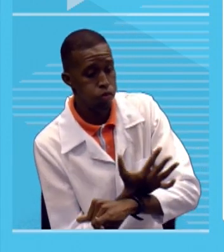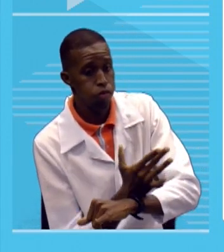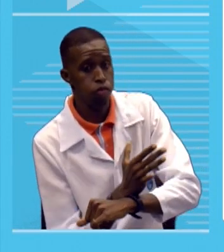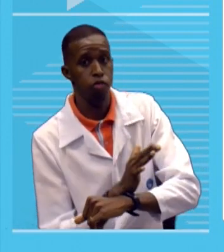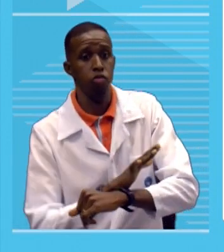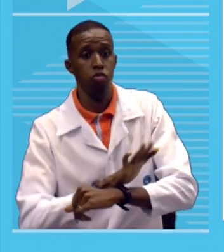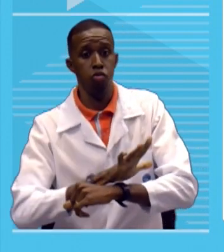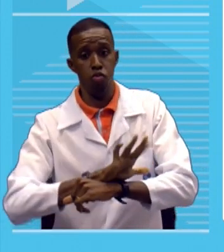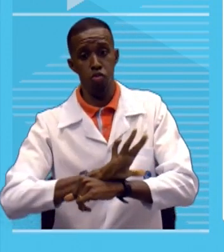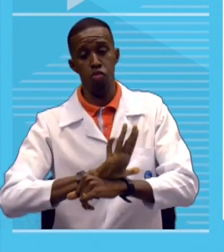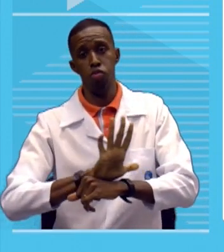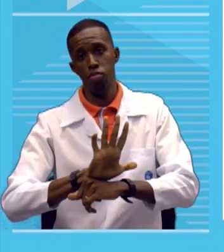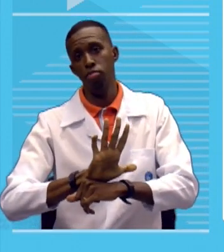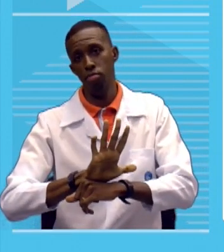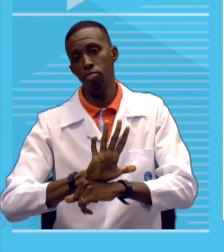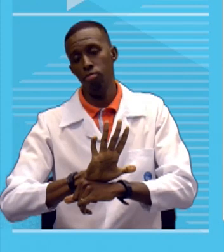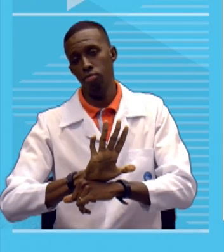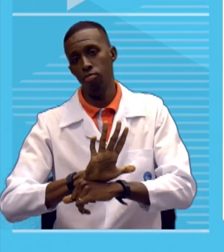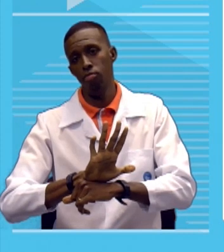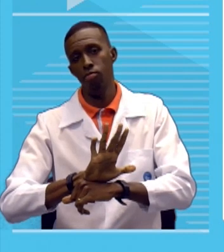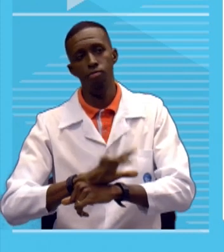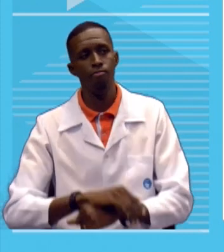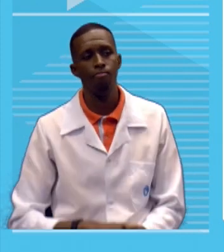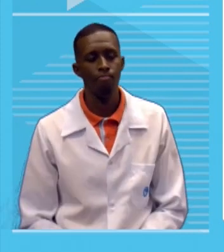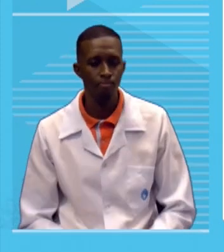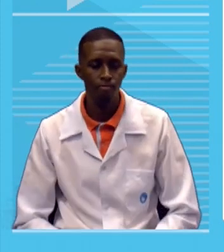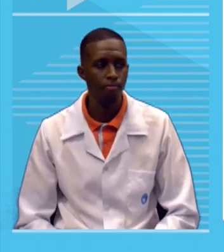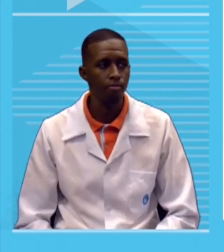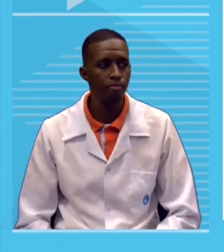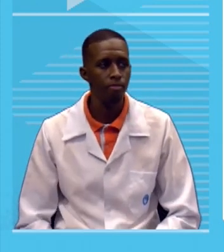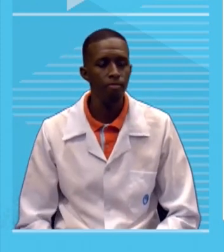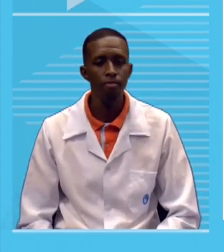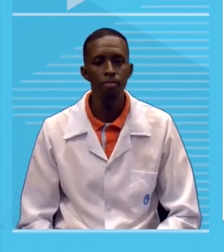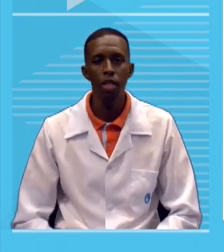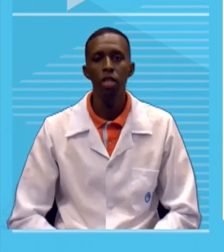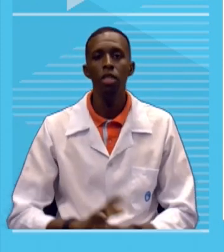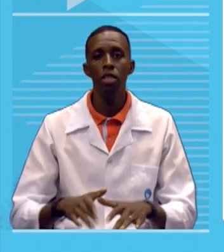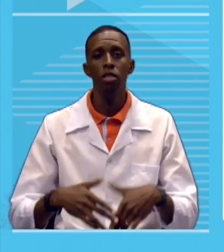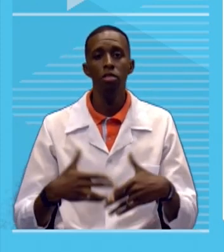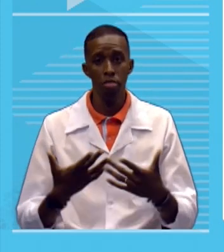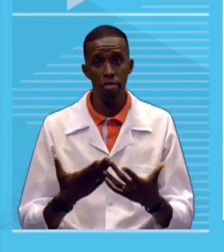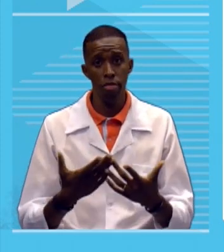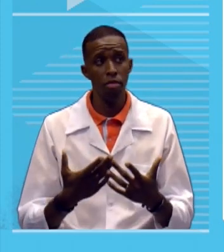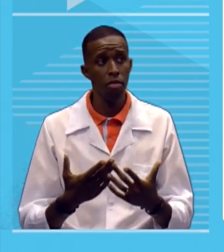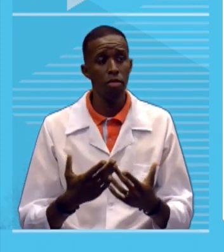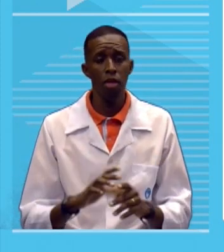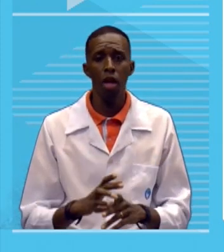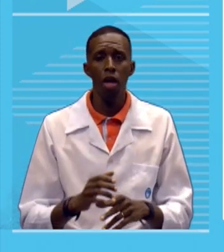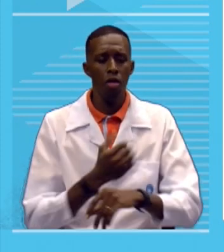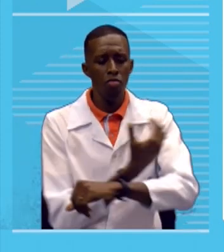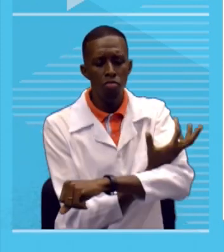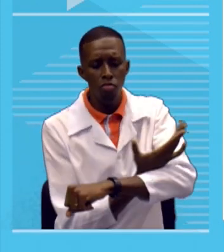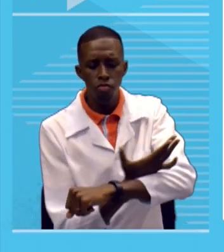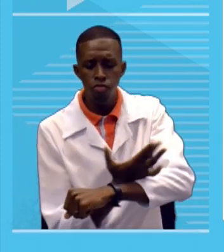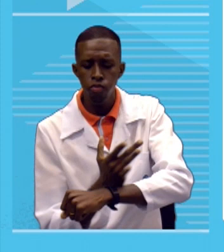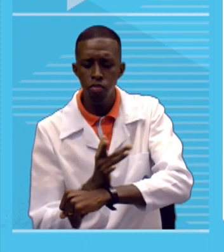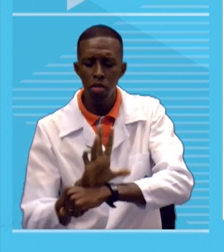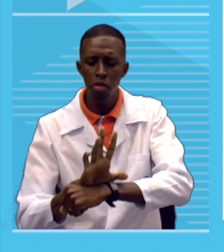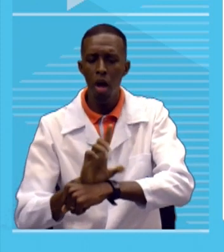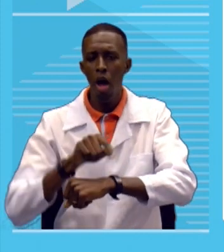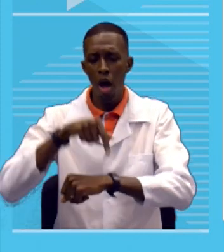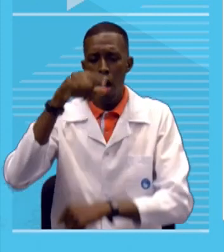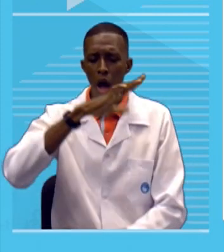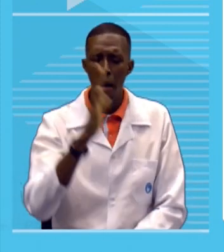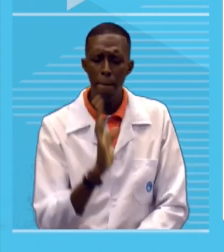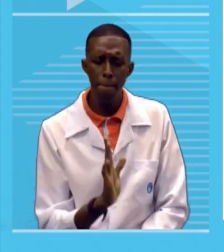depois a gente entra, né, para começar a responder nossas questões. Então, lembrando, a urbanização no Brasil, ela é muito